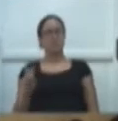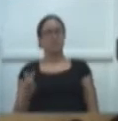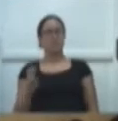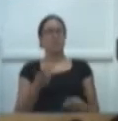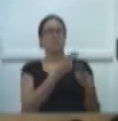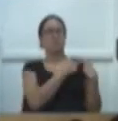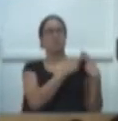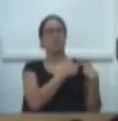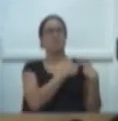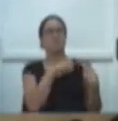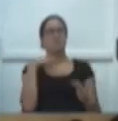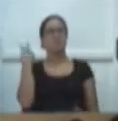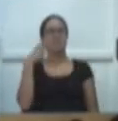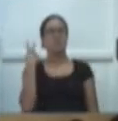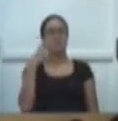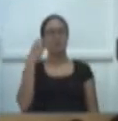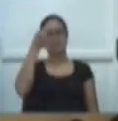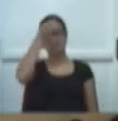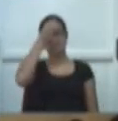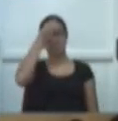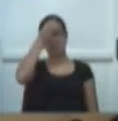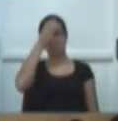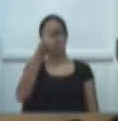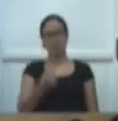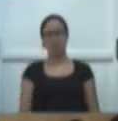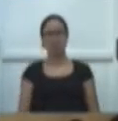Bruno Bortolã e vereador Jorge de Freitas.